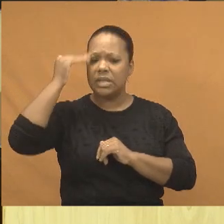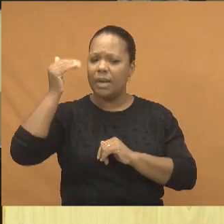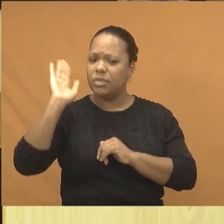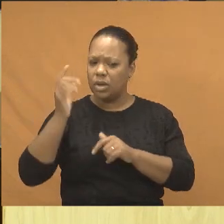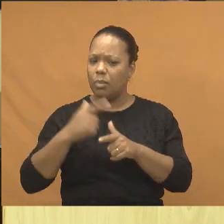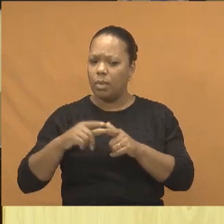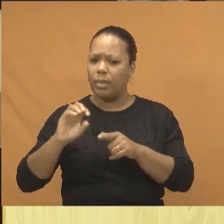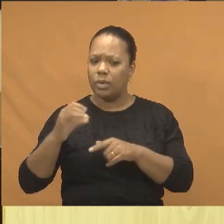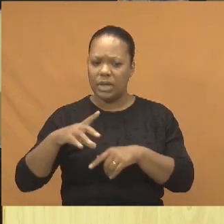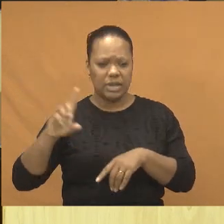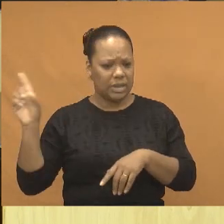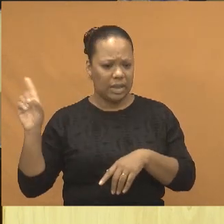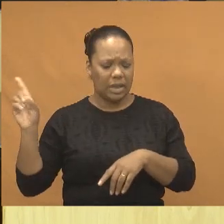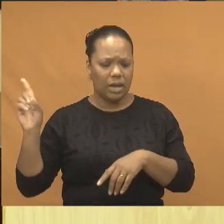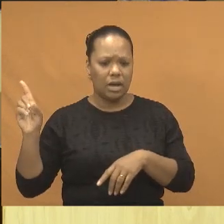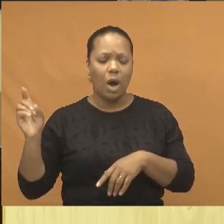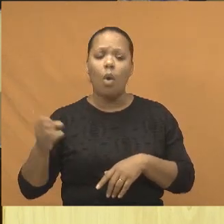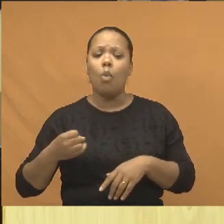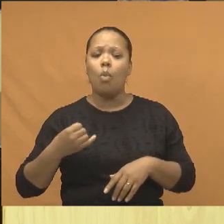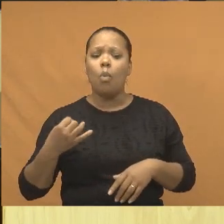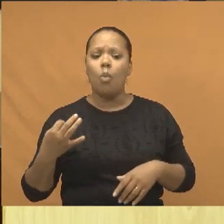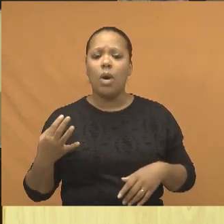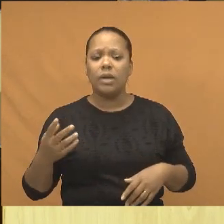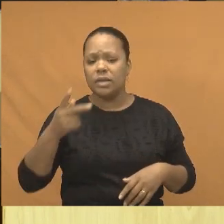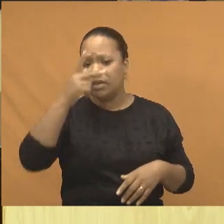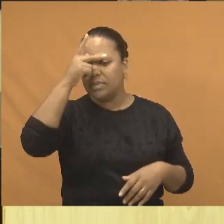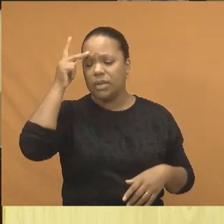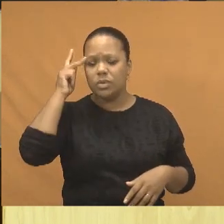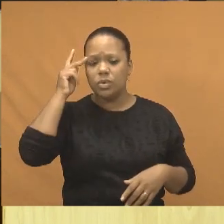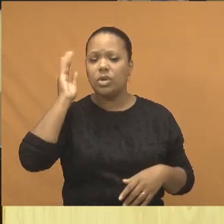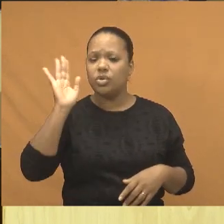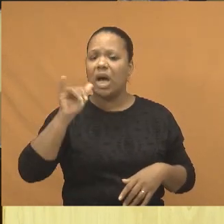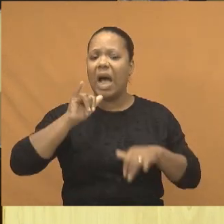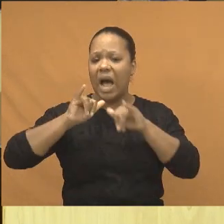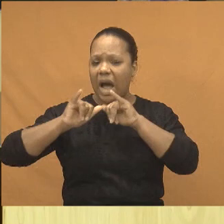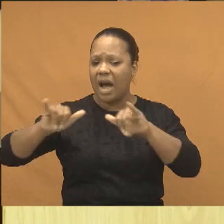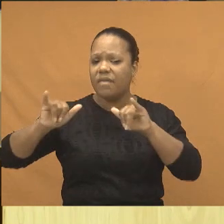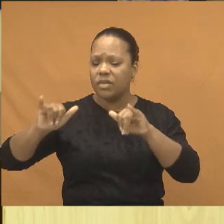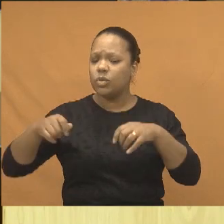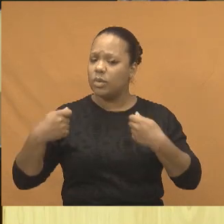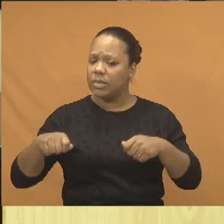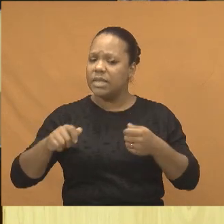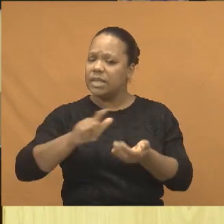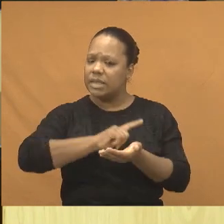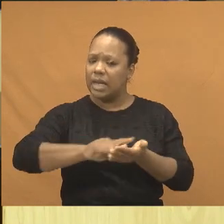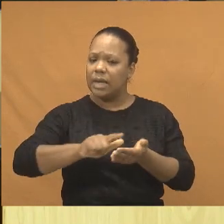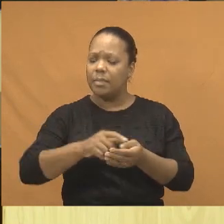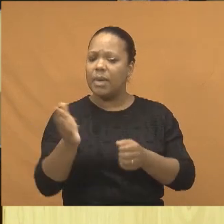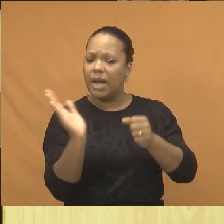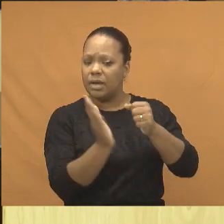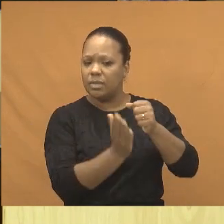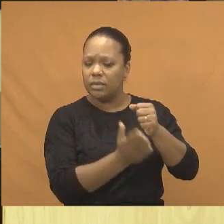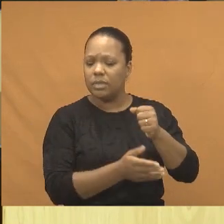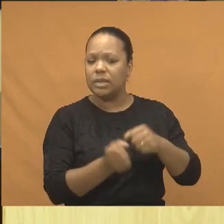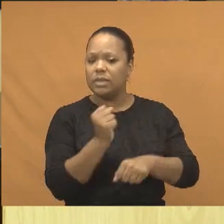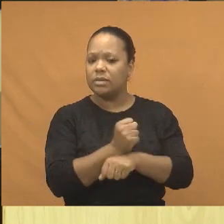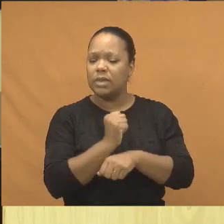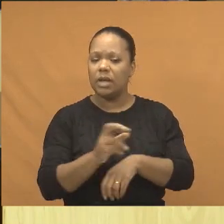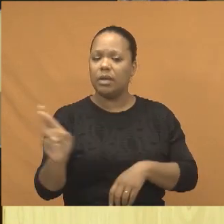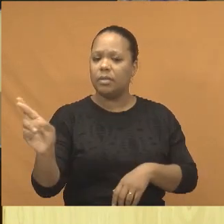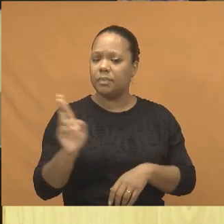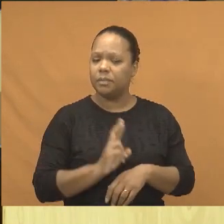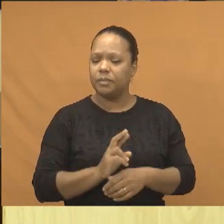notificado? Quantas vezes o proprietário foi notificado para a realização da limpeza e capina do local? Ao aguardo de